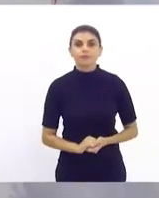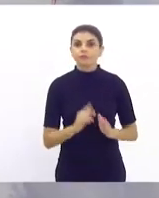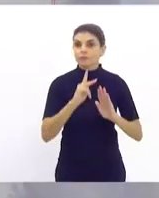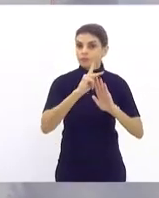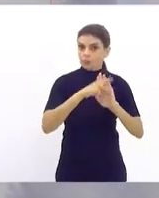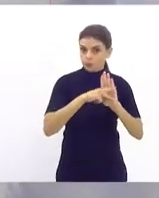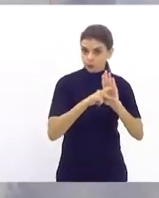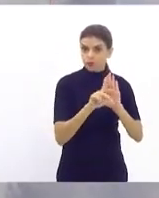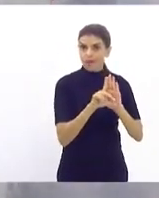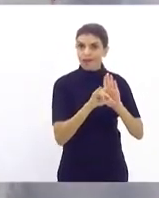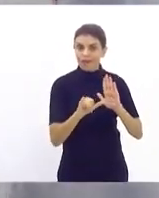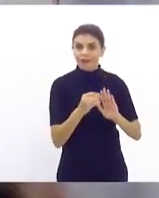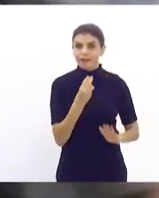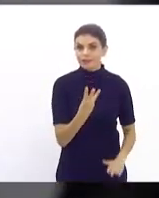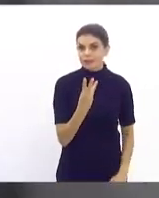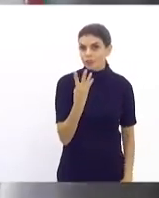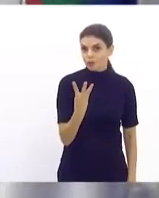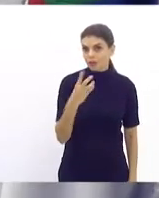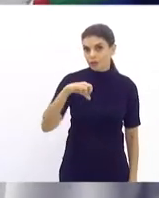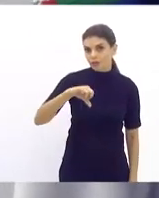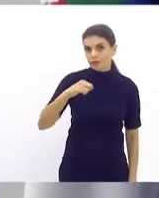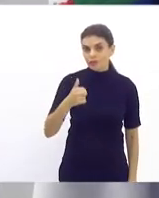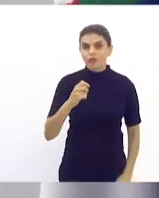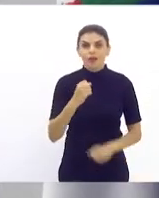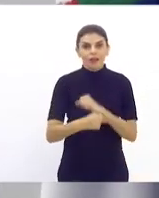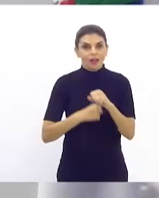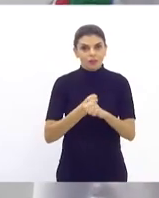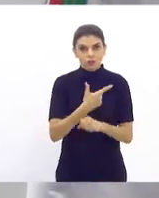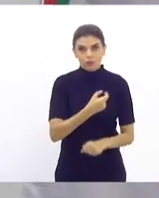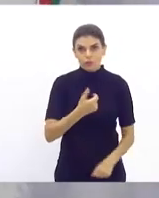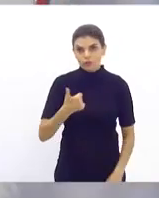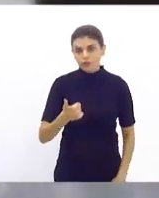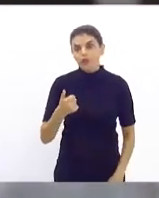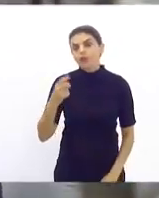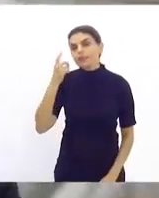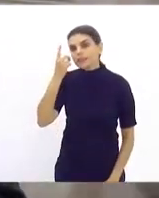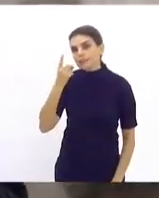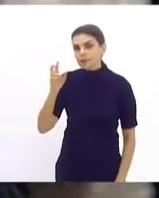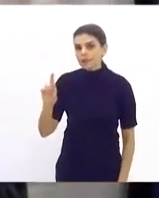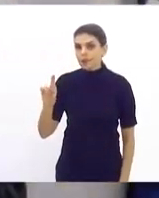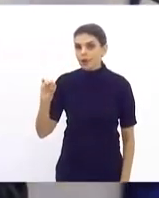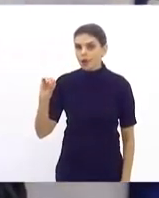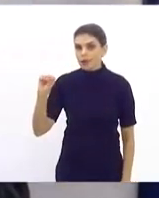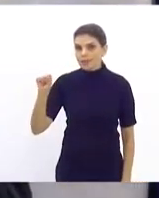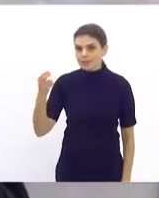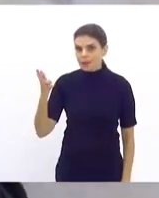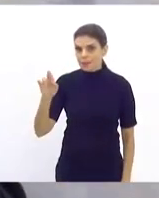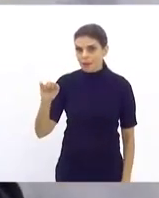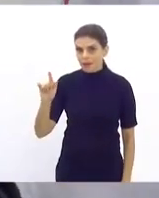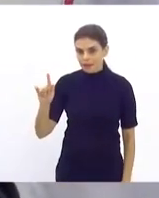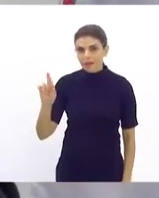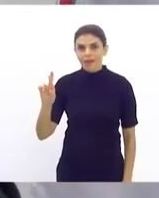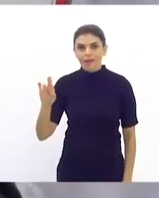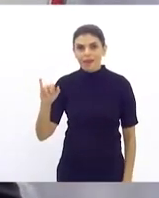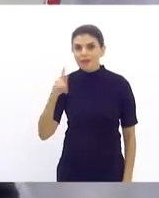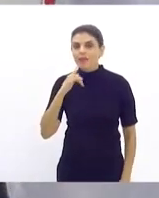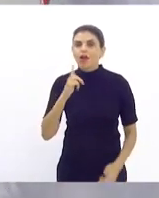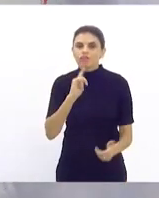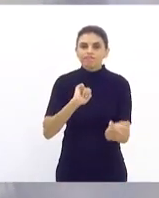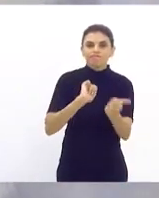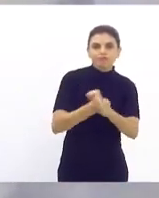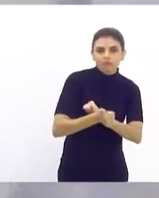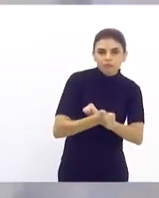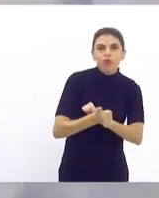de lei número 3491 de 2021, de autoria do deputado Rosenberg Reis, que dispõe sobre a proibição da realização de corridas